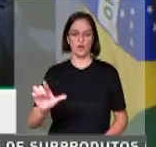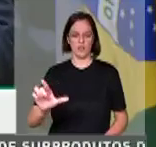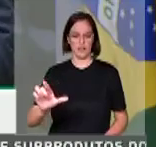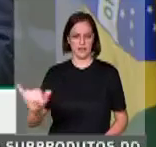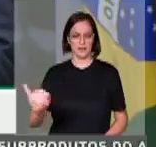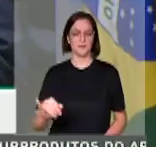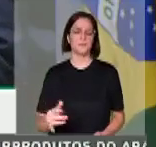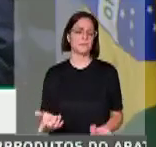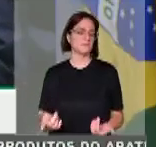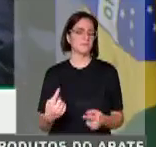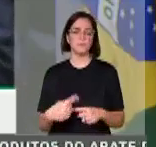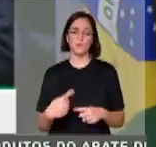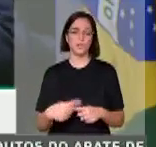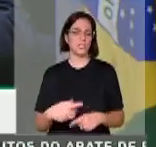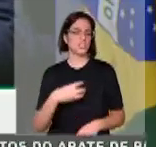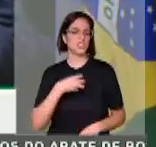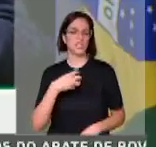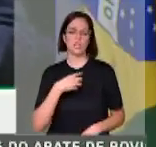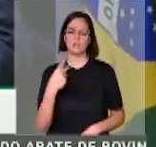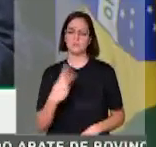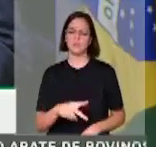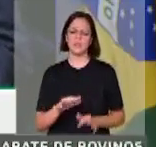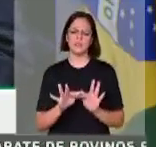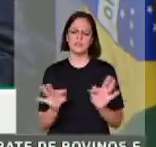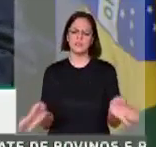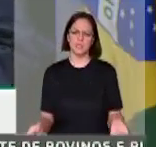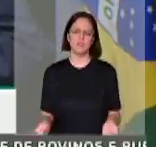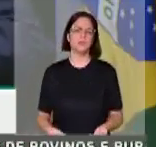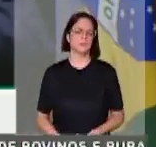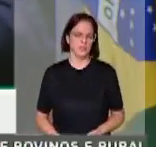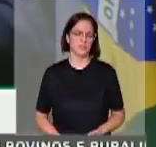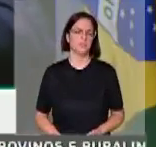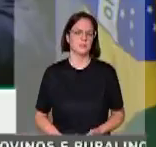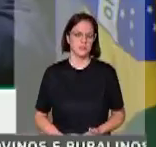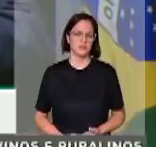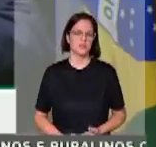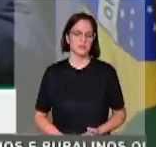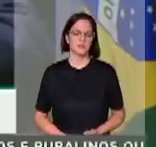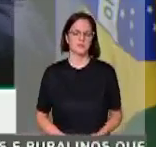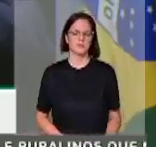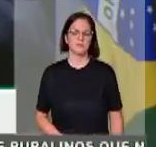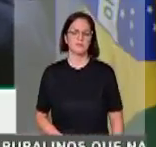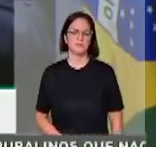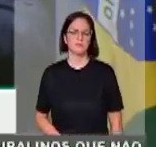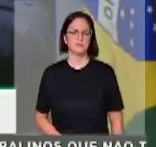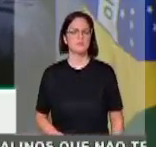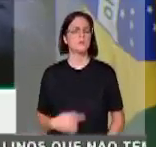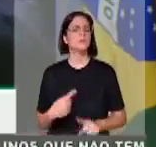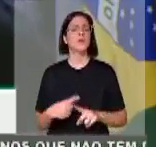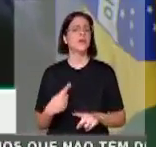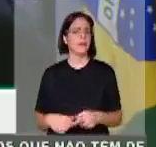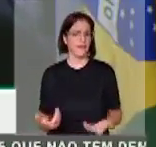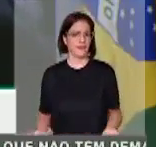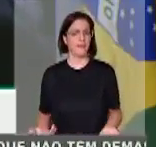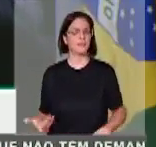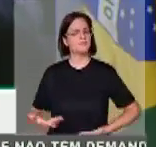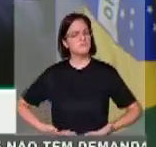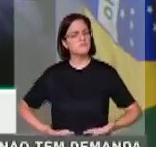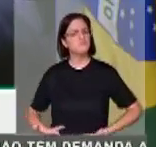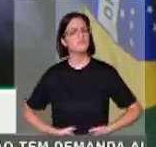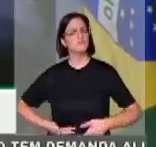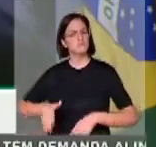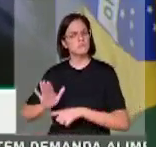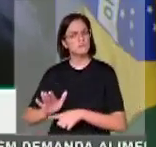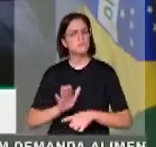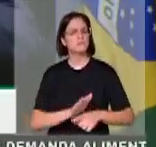pela maneira de ser, a sua maneira modesta, simples, exatamente a serviço do equilíbrio